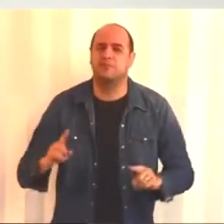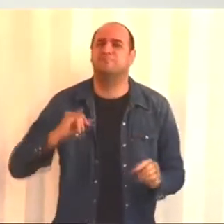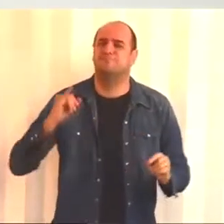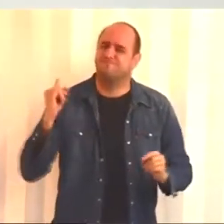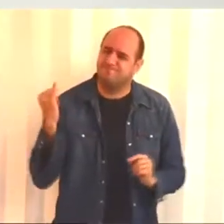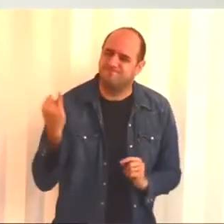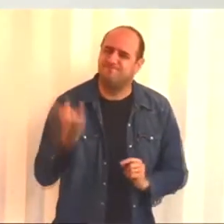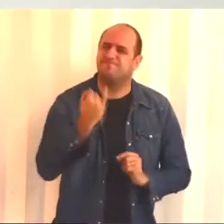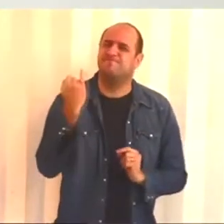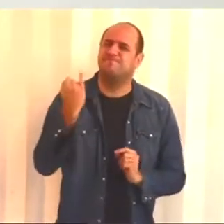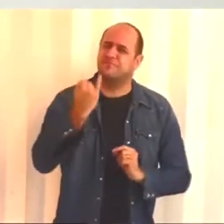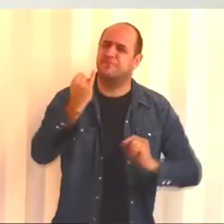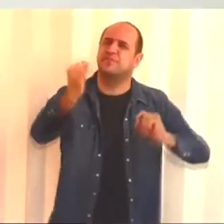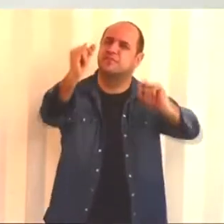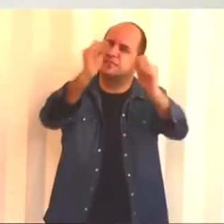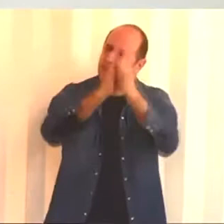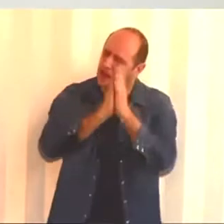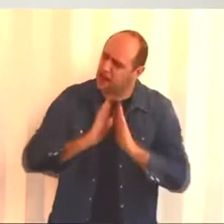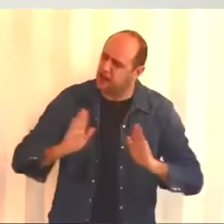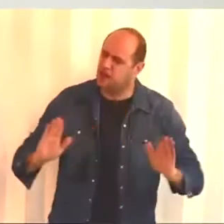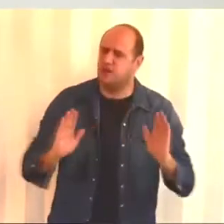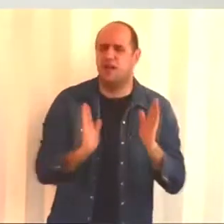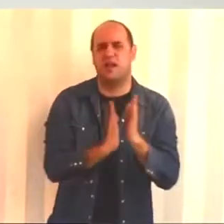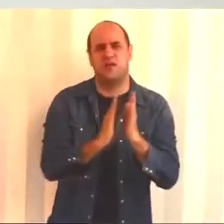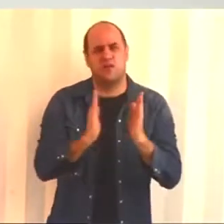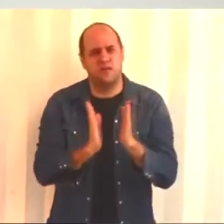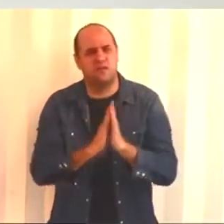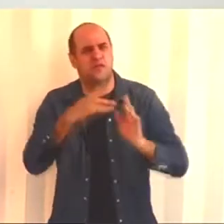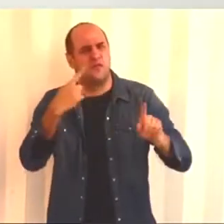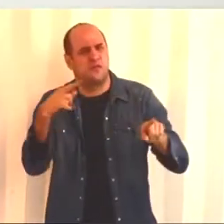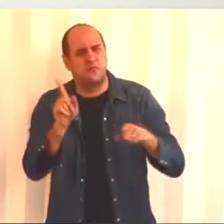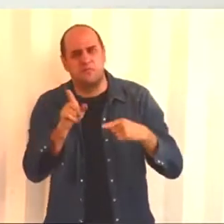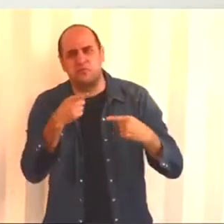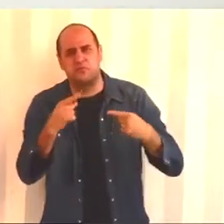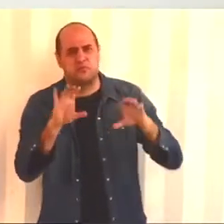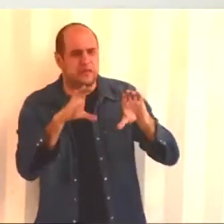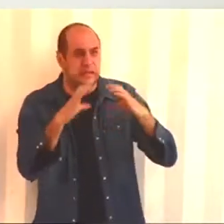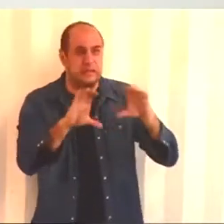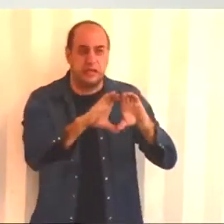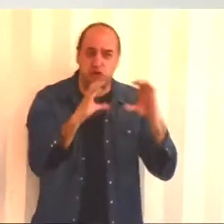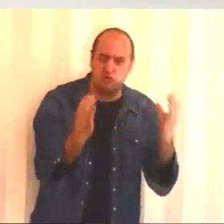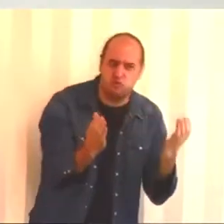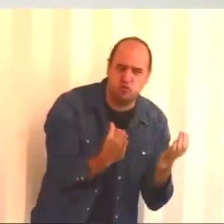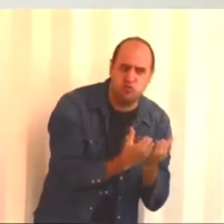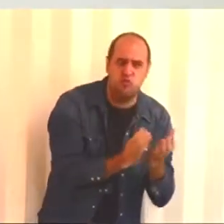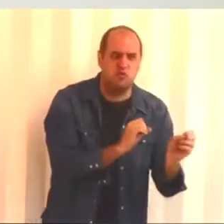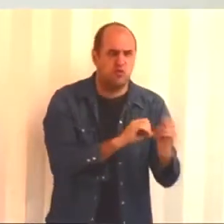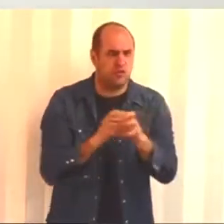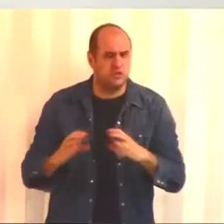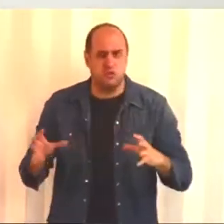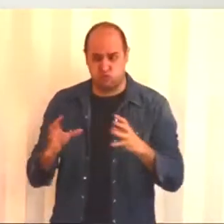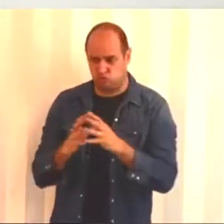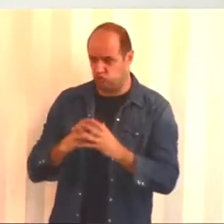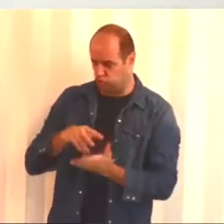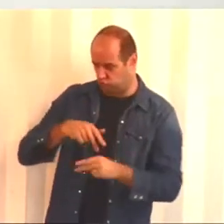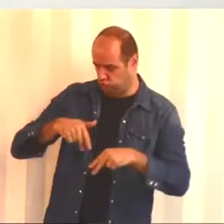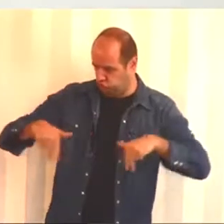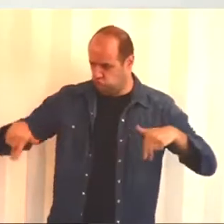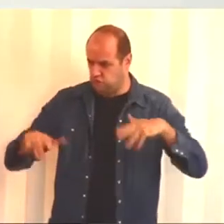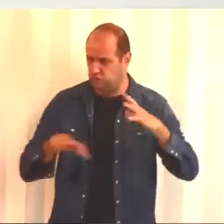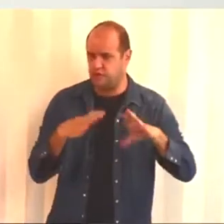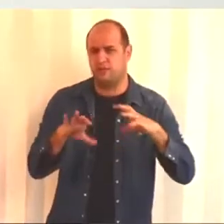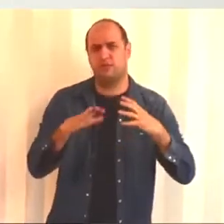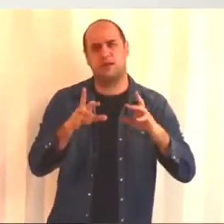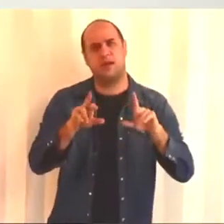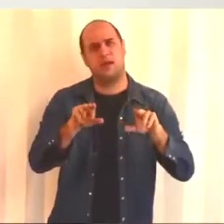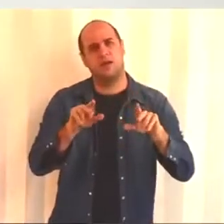valor e a importância da adoração com louvores, com cânticos, seja entoado por um coral, ministrado por um grupo de louvor, como a Igreja